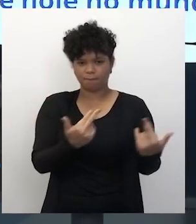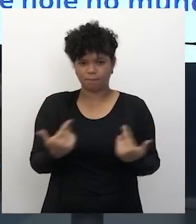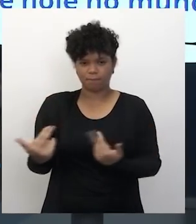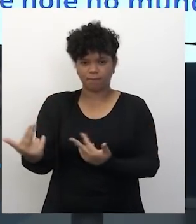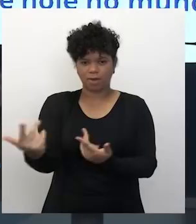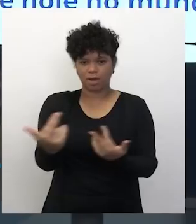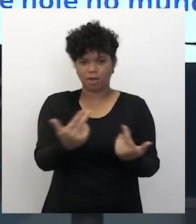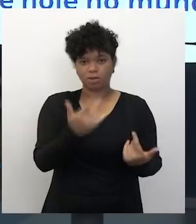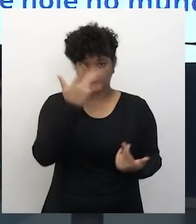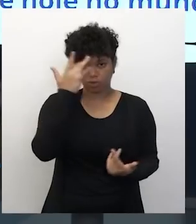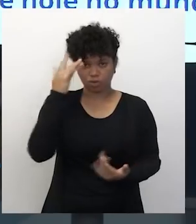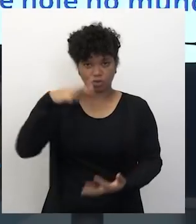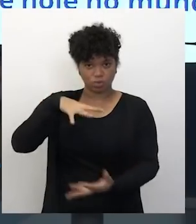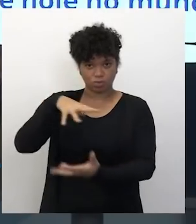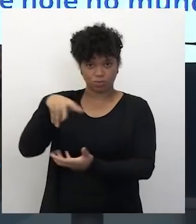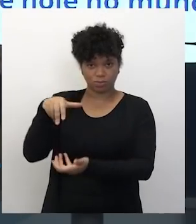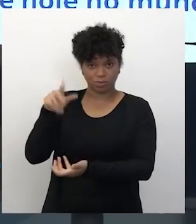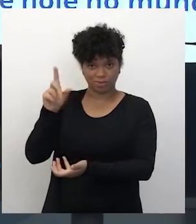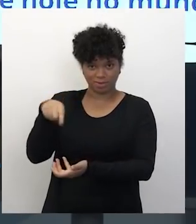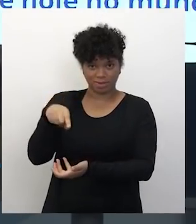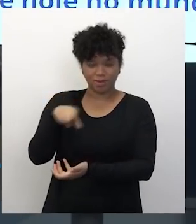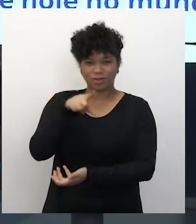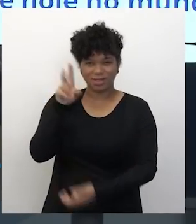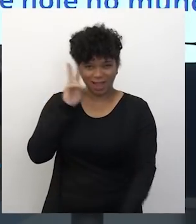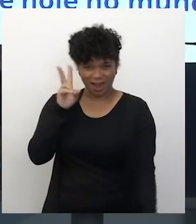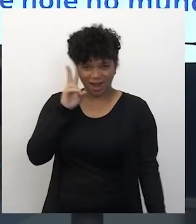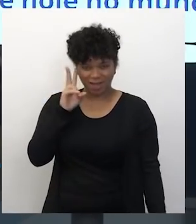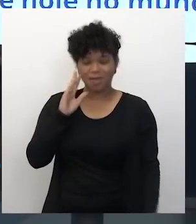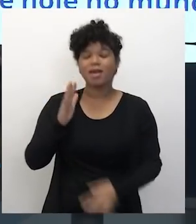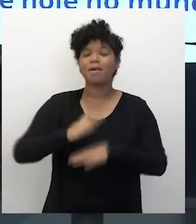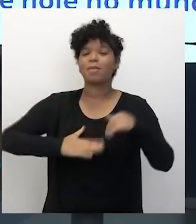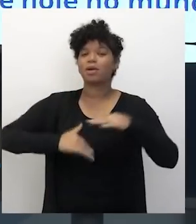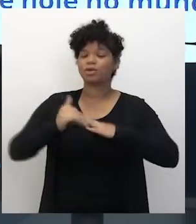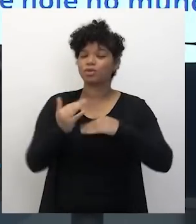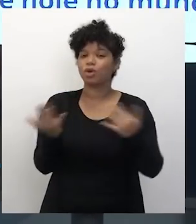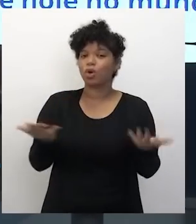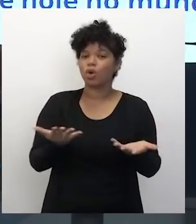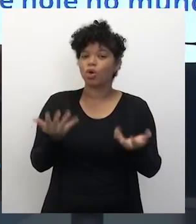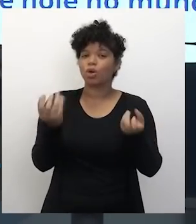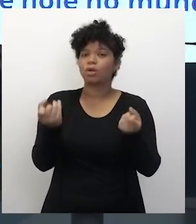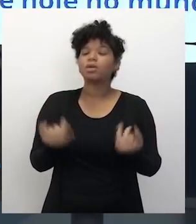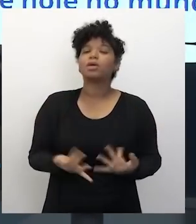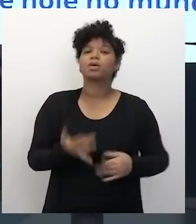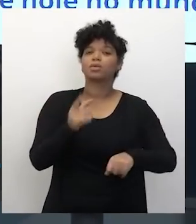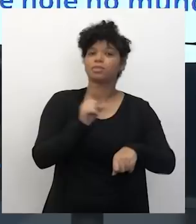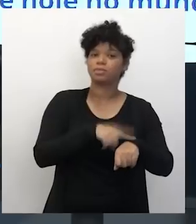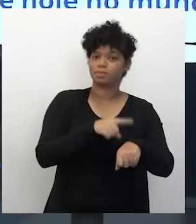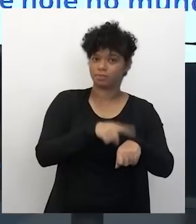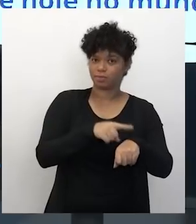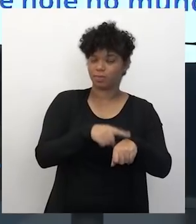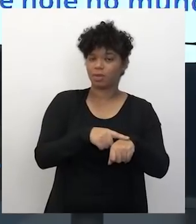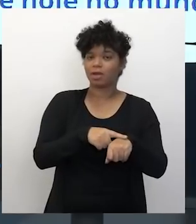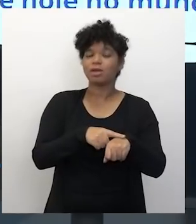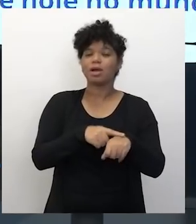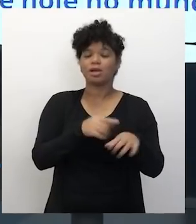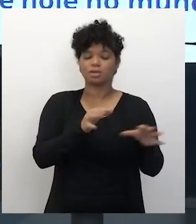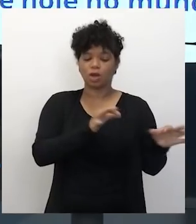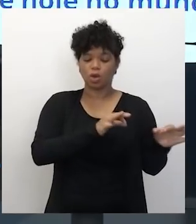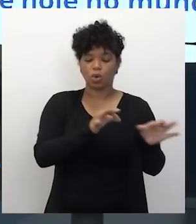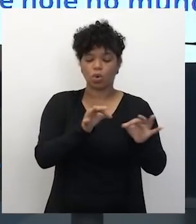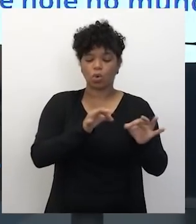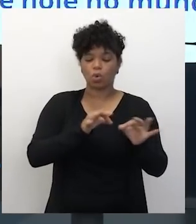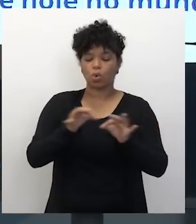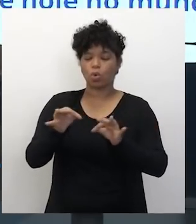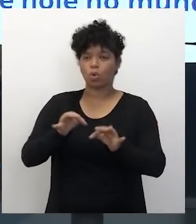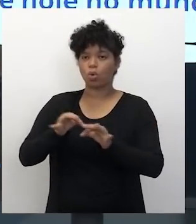pessoas do mundo? E aí? Vocês se lembram que a nossa habilidade, ela diz que o tempo é uma construção